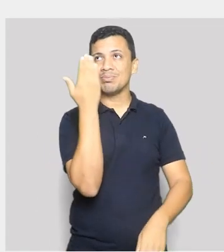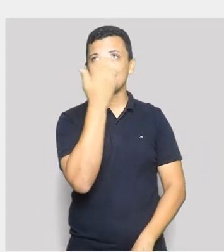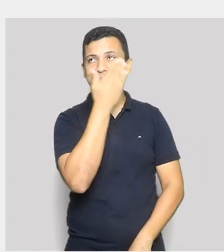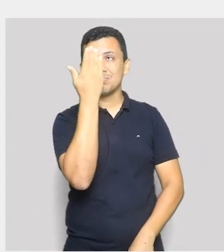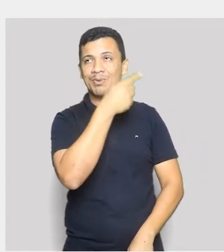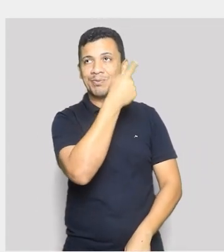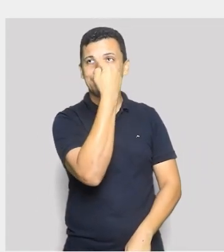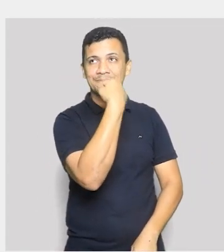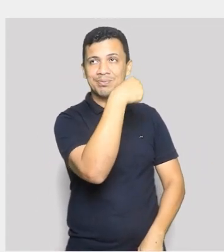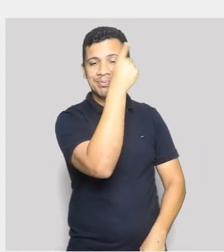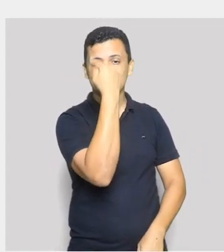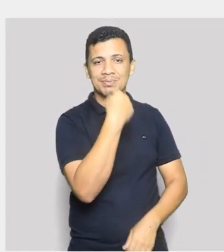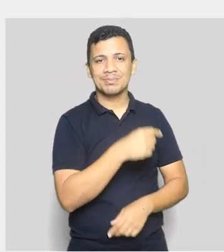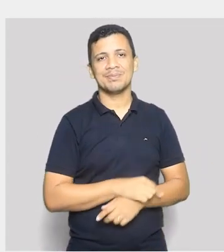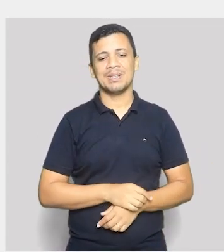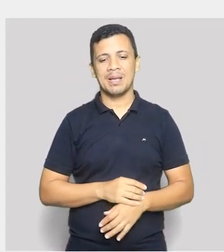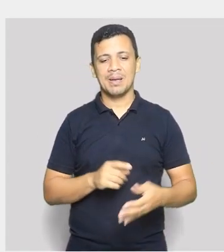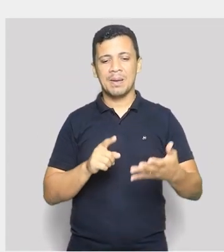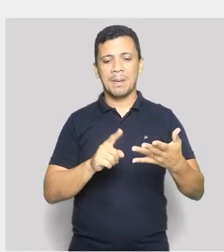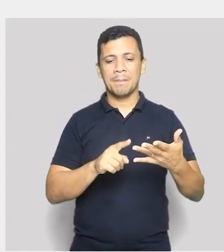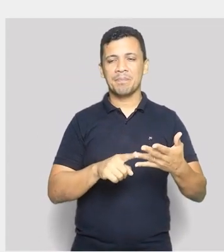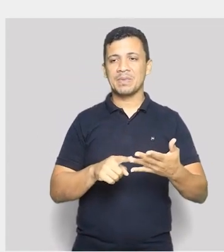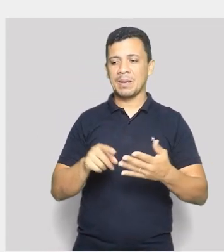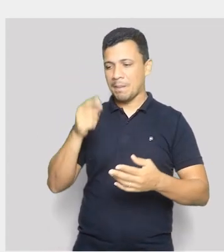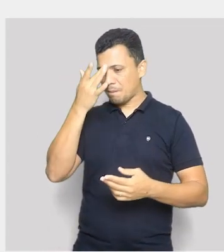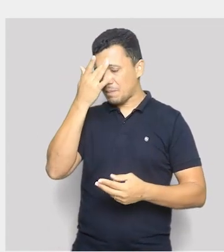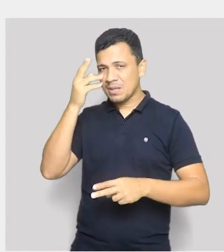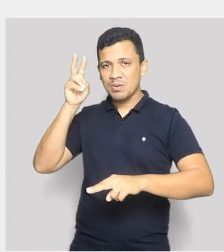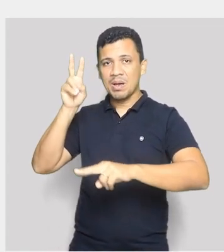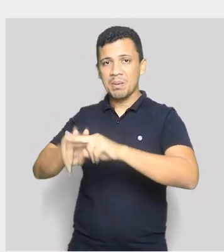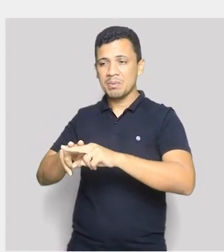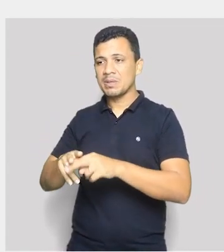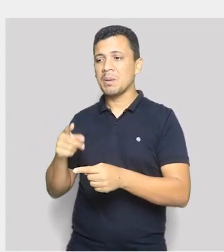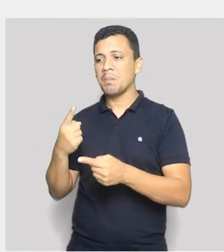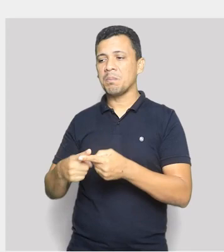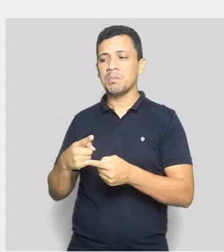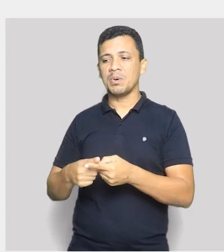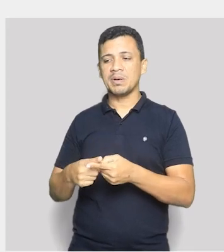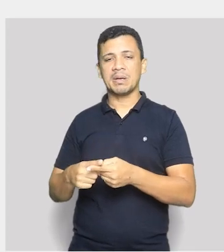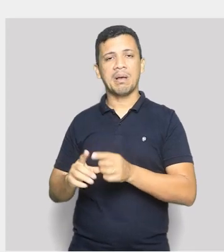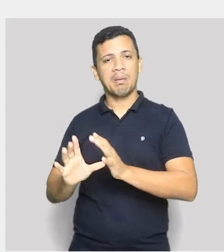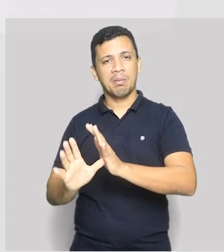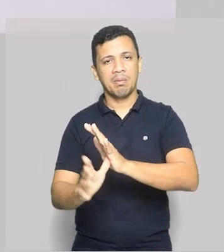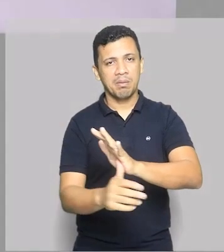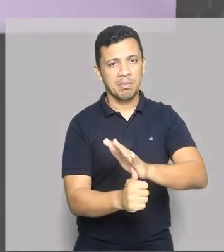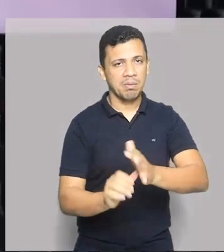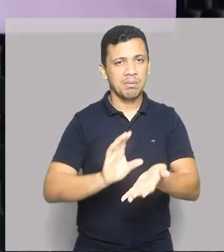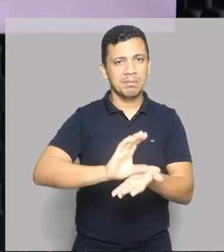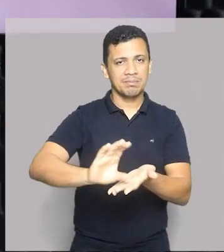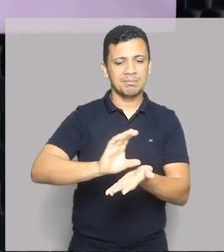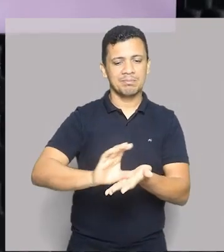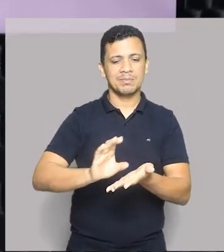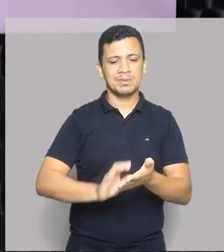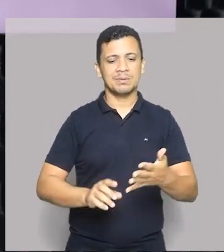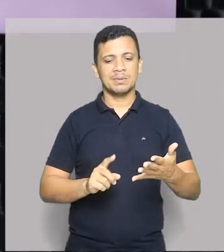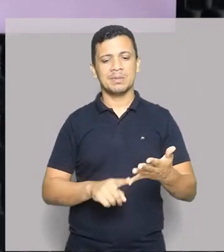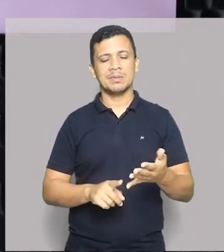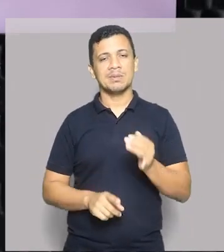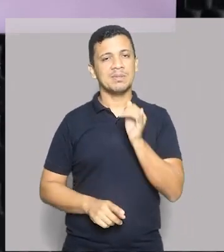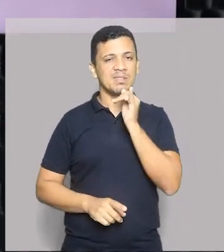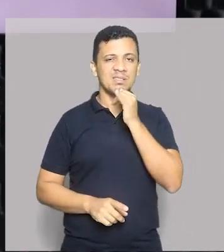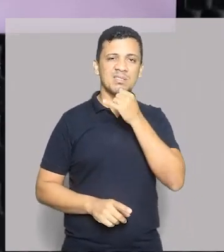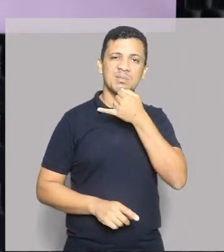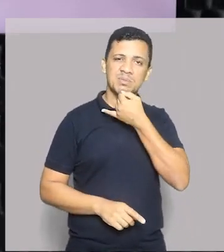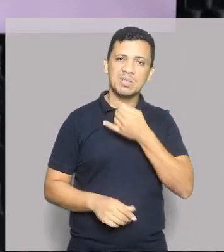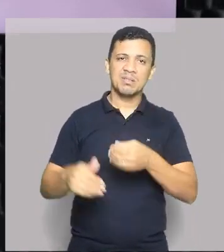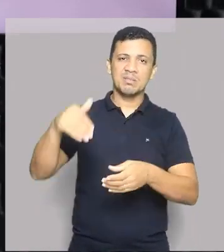letra D diz: aquelas pessoas foram presas porque desviaram muitos recursos. E a letra D diz: decepcionados que estão, os